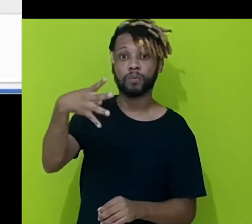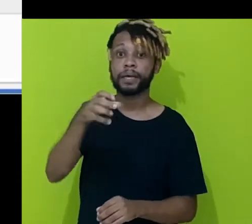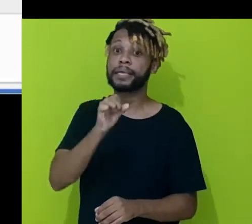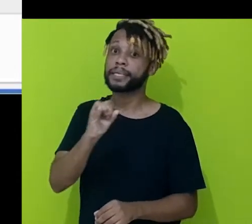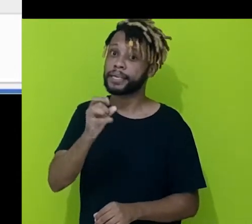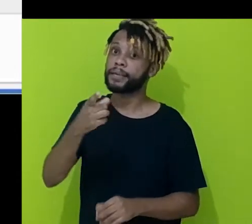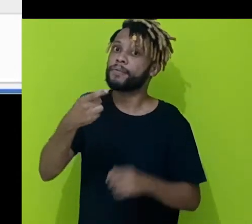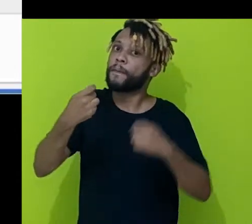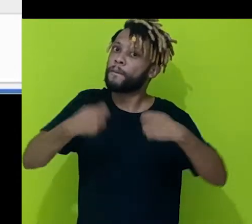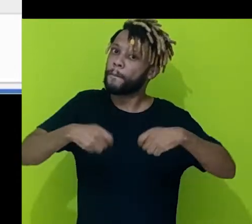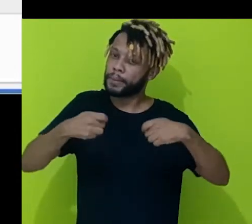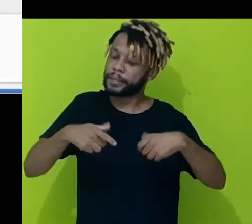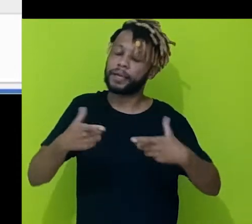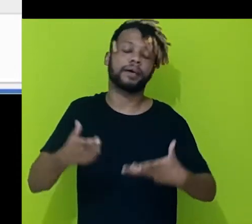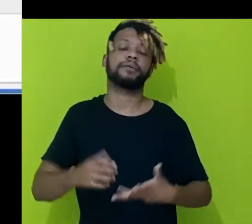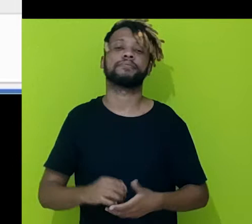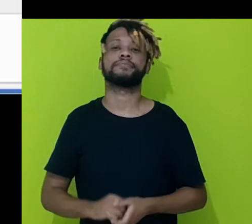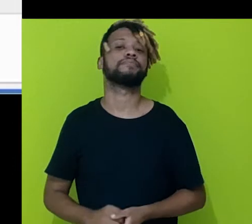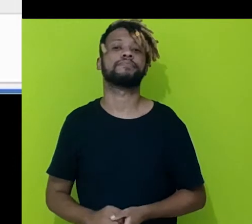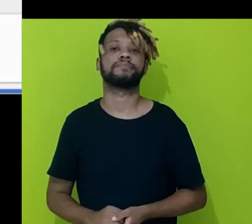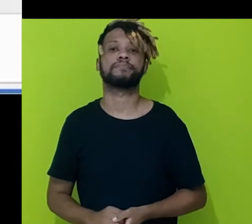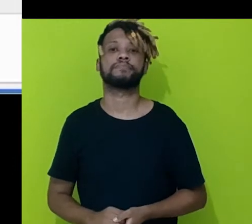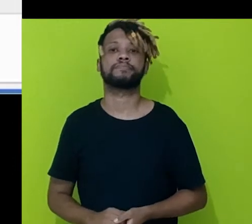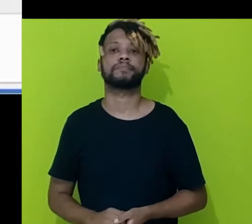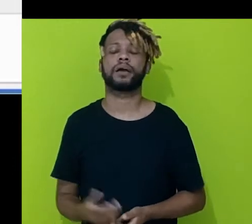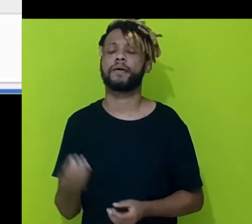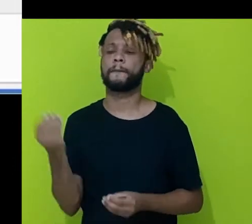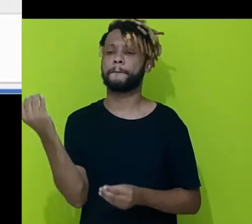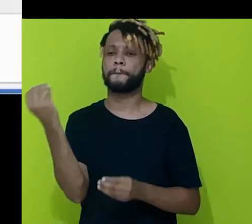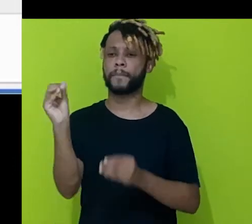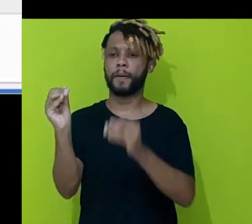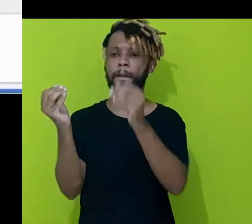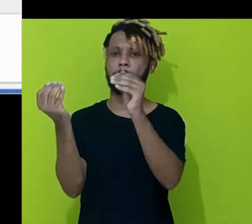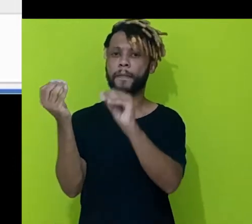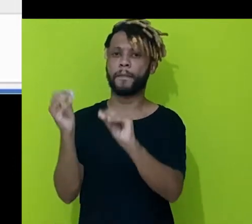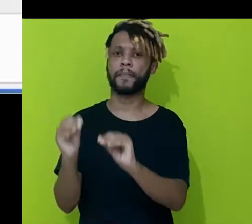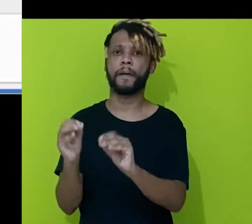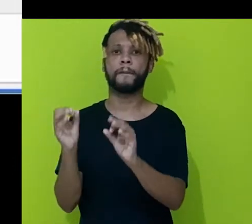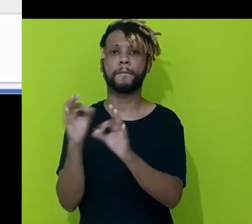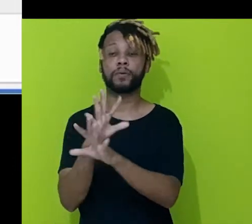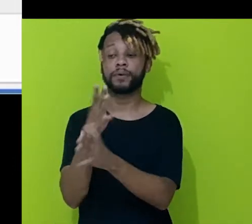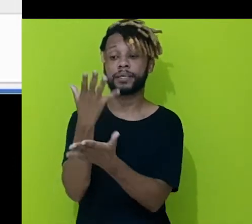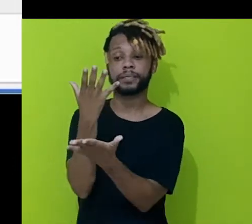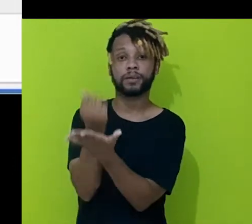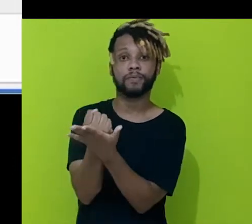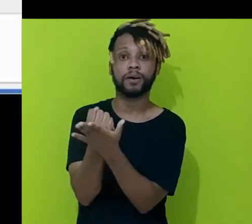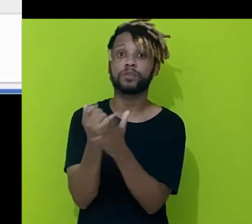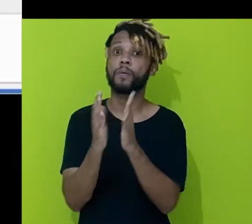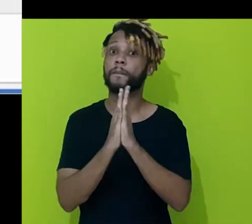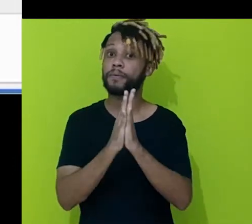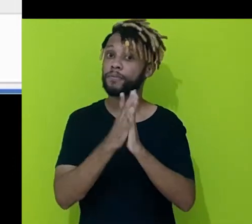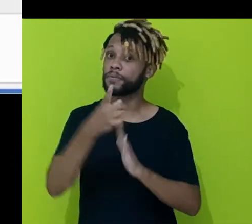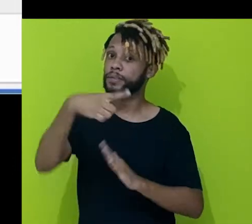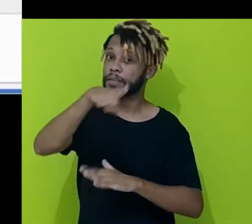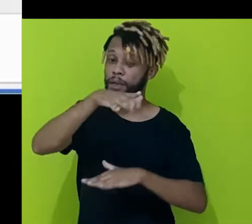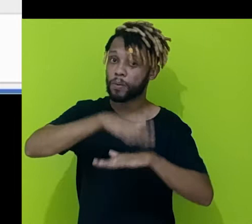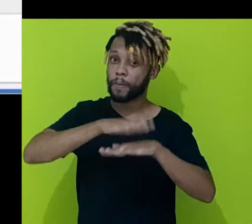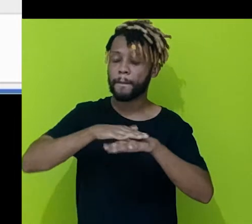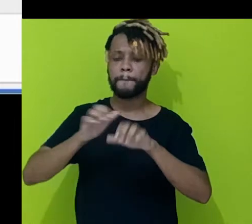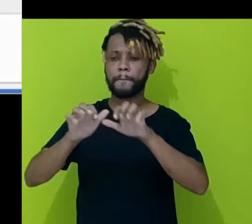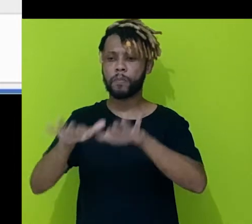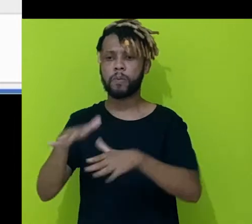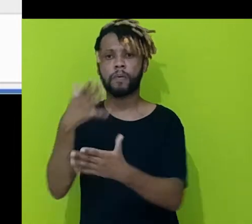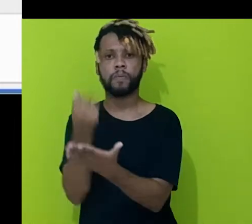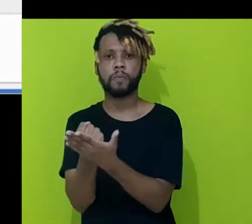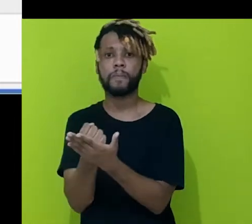tá? Preenchendo essas informações, tudo vai sendo salvo. Por favor, vai salvando tudo que você faz para você não perder